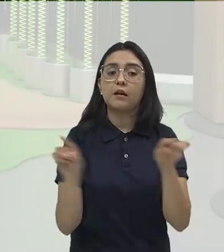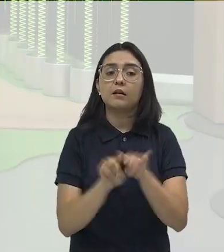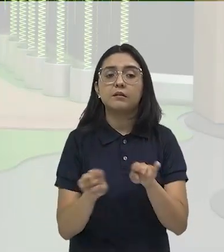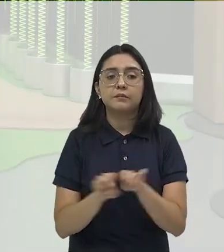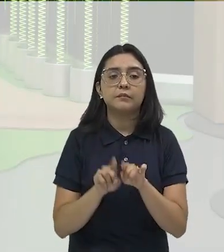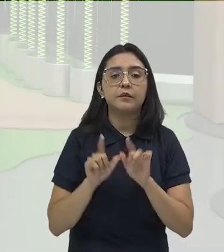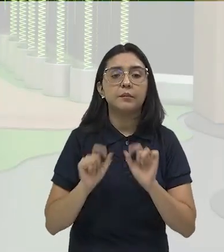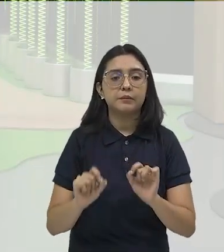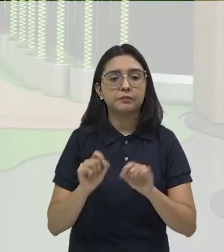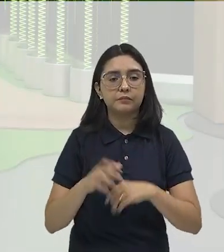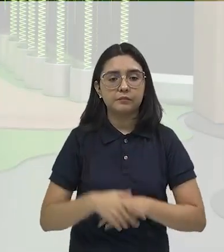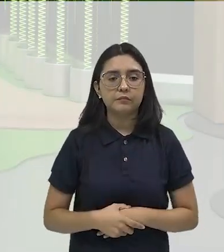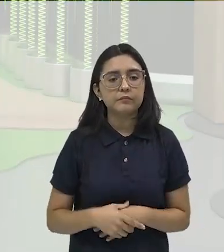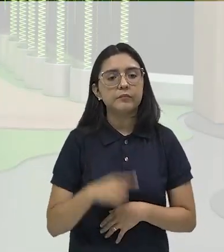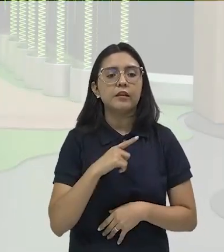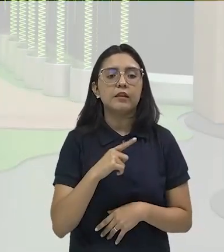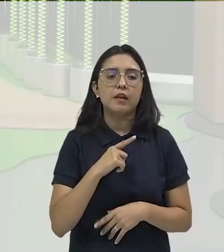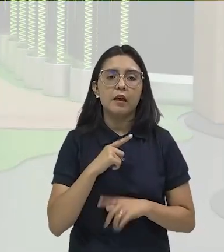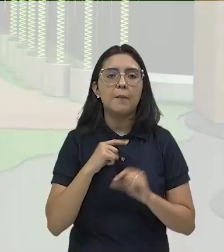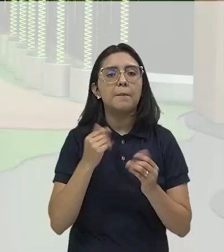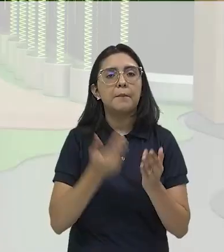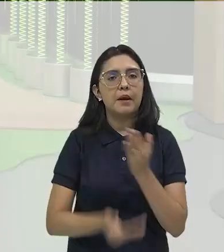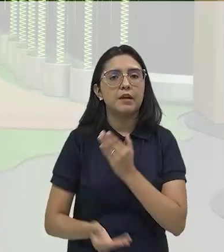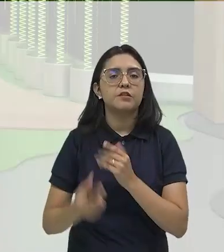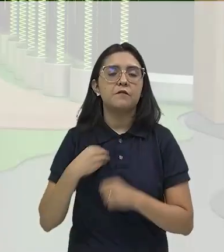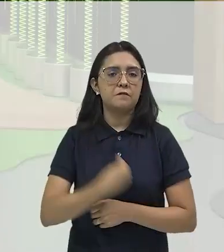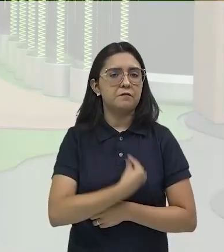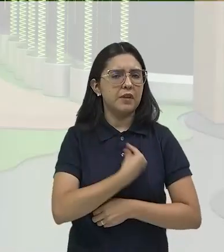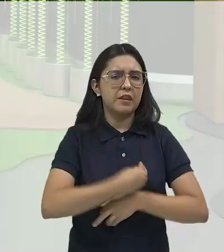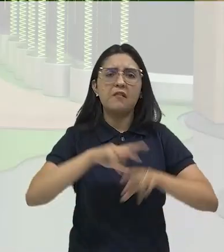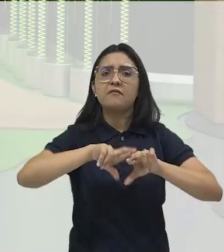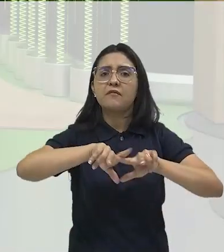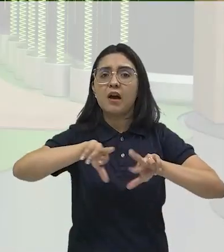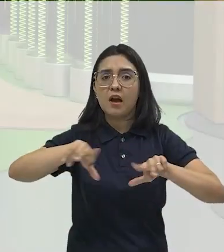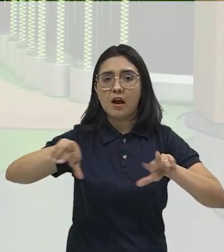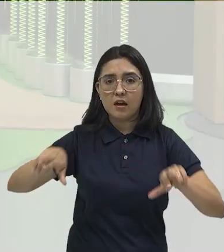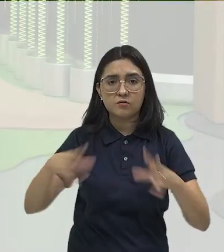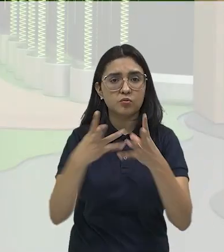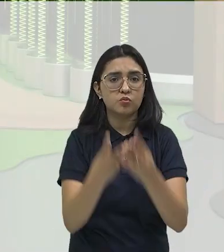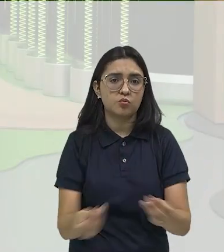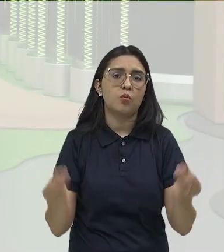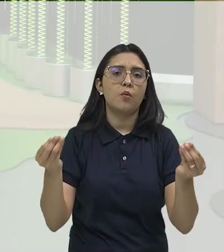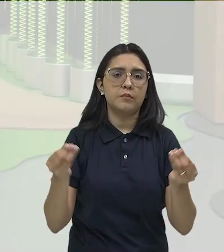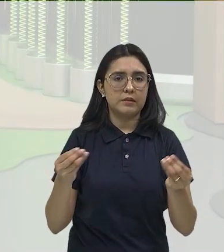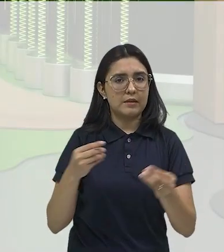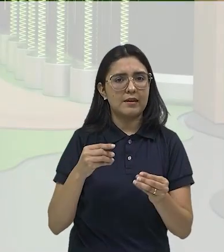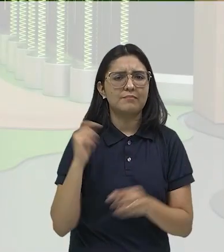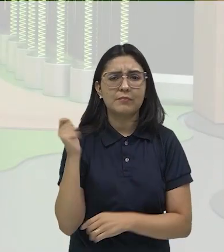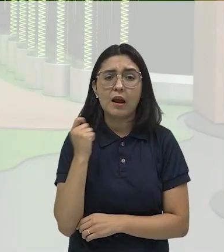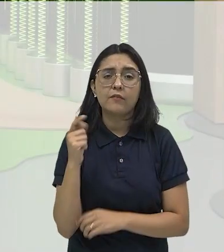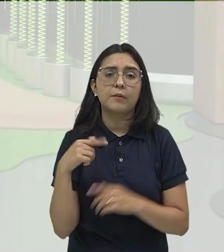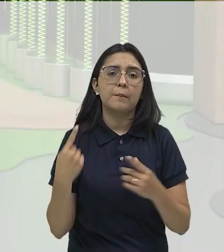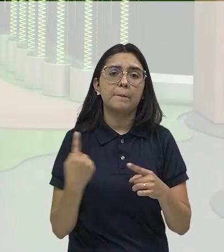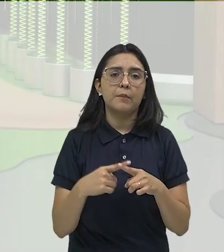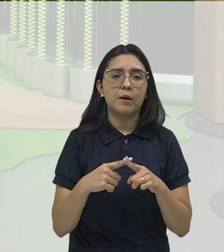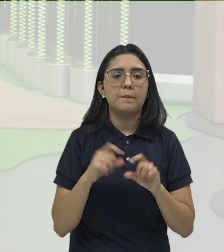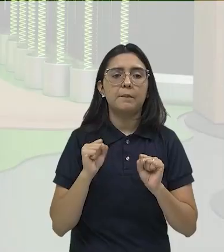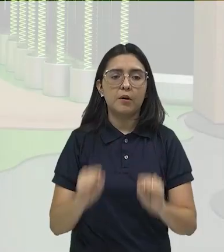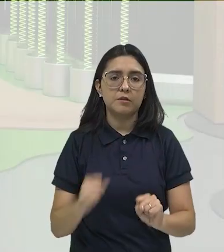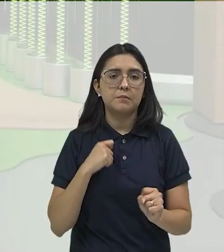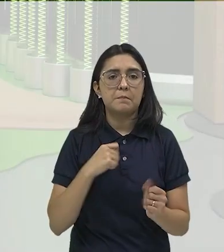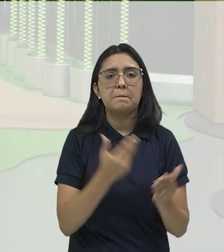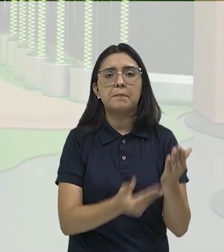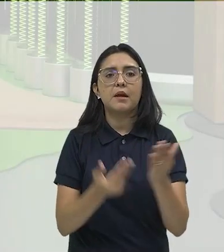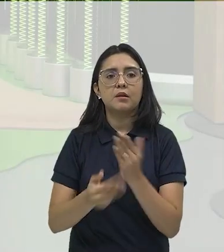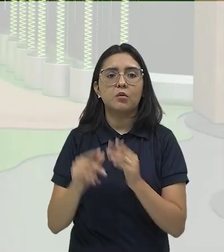também eliminação da biodiversidade local, que eu falei para vocês que é muito grave, porque a gente pode estar perdendo aquilo